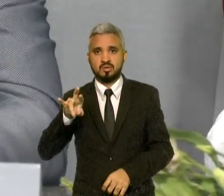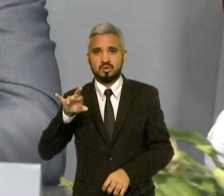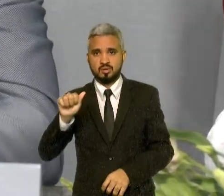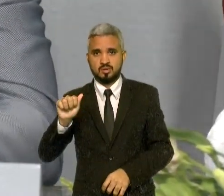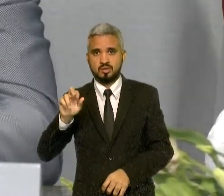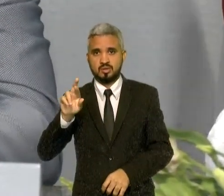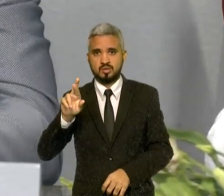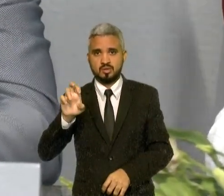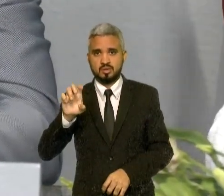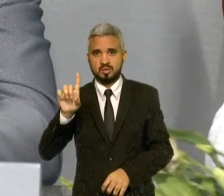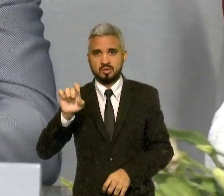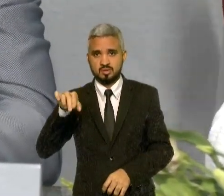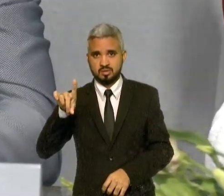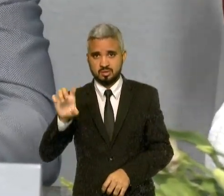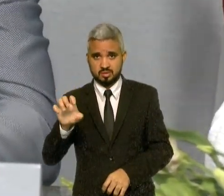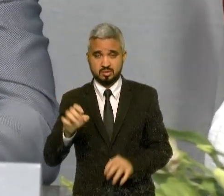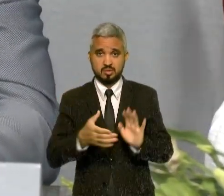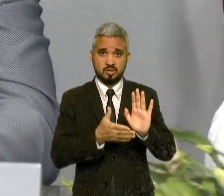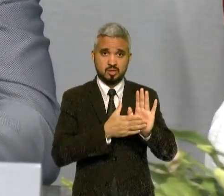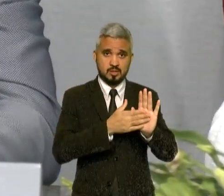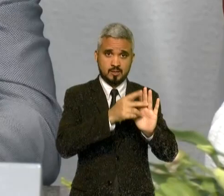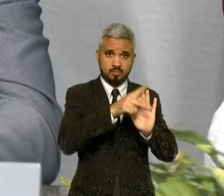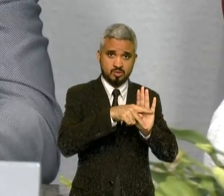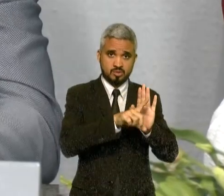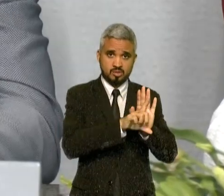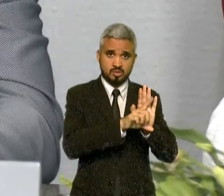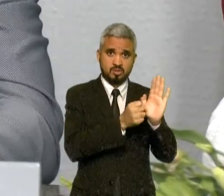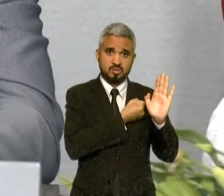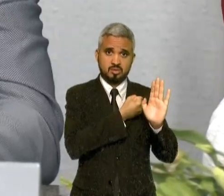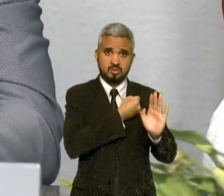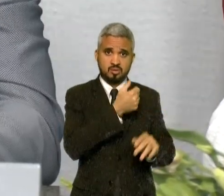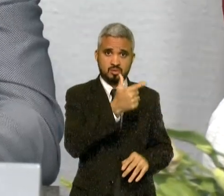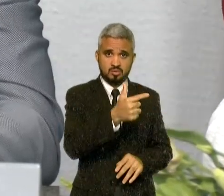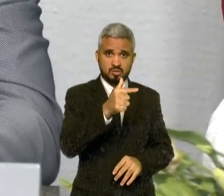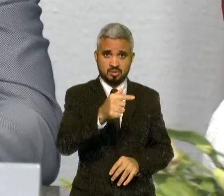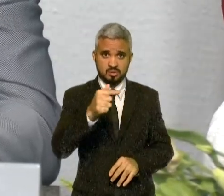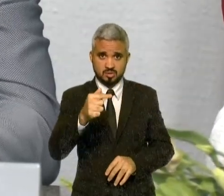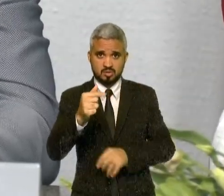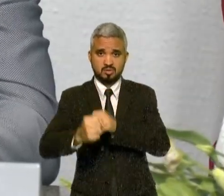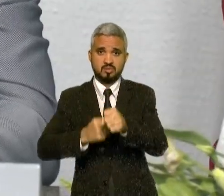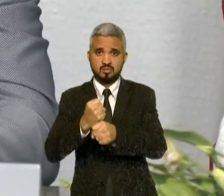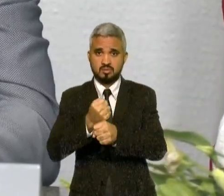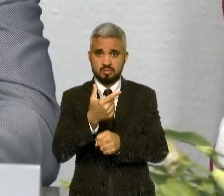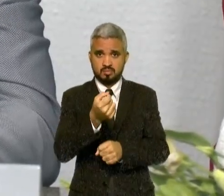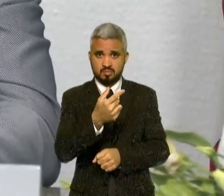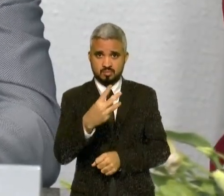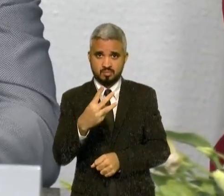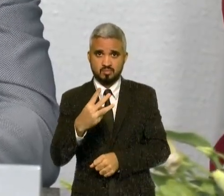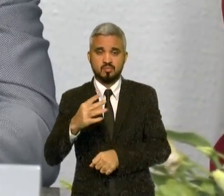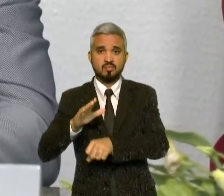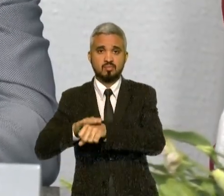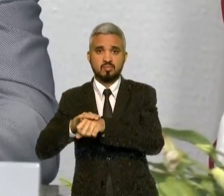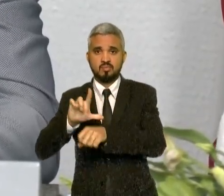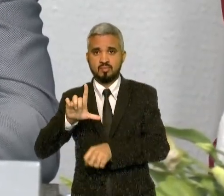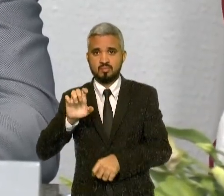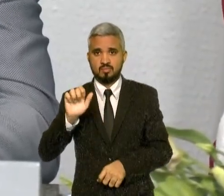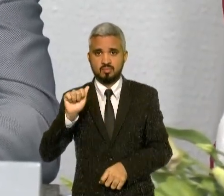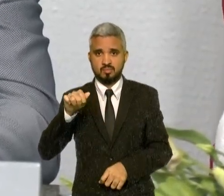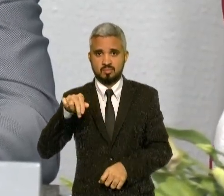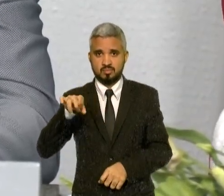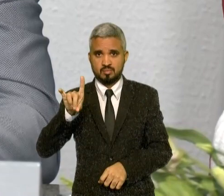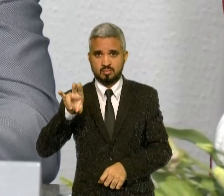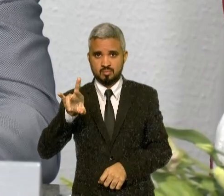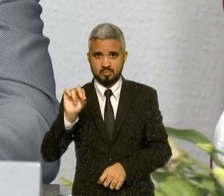Rezende. Projeto de lei de número 277/2023, doutor deputado Leandro Belo. Projetos de lei de